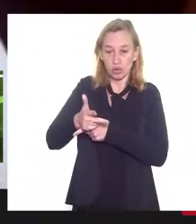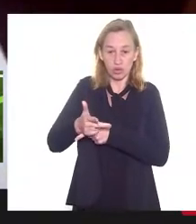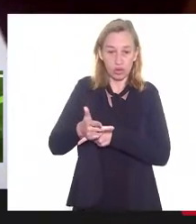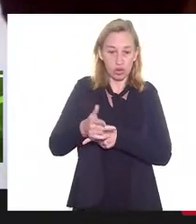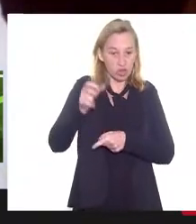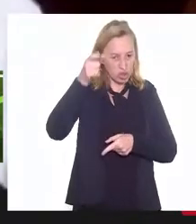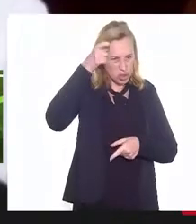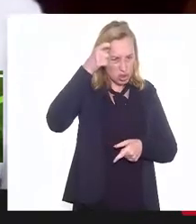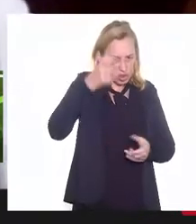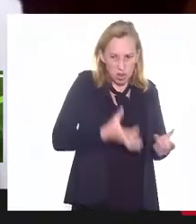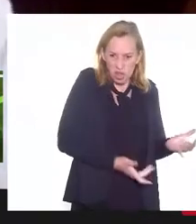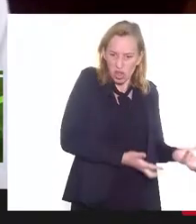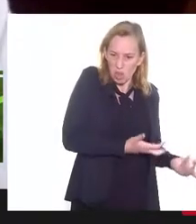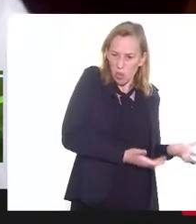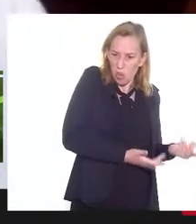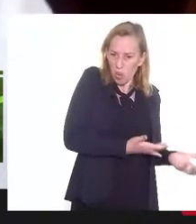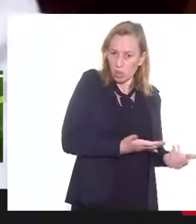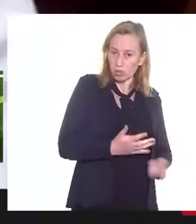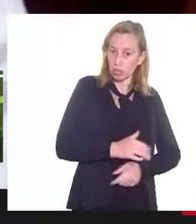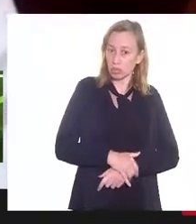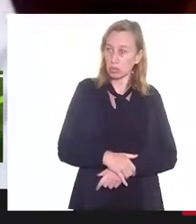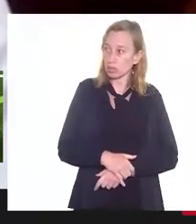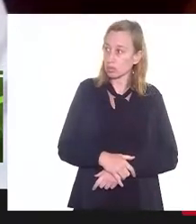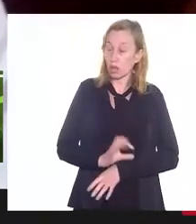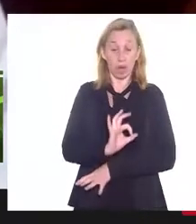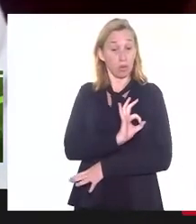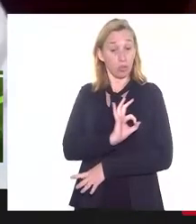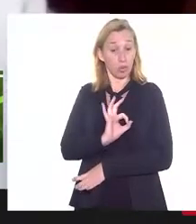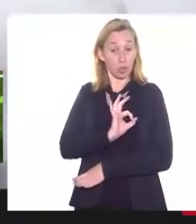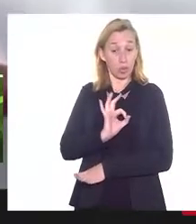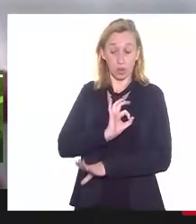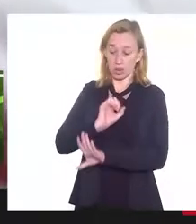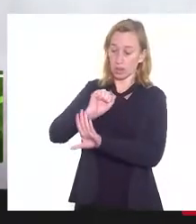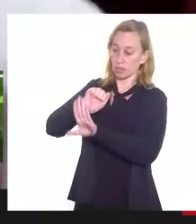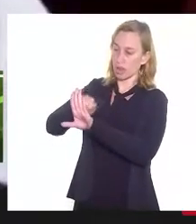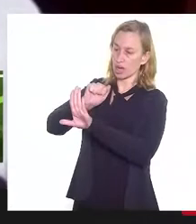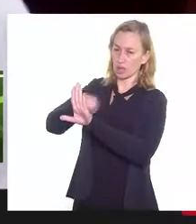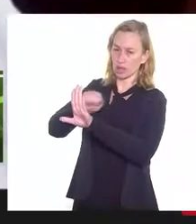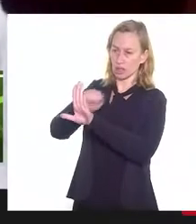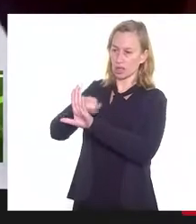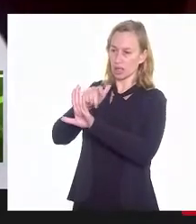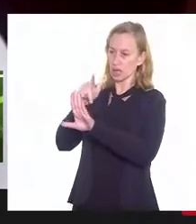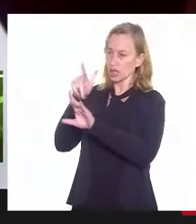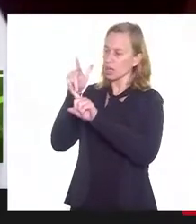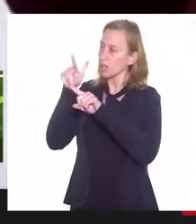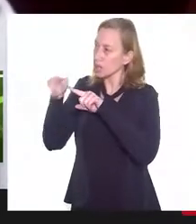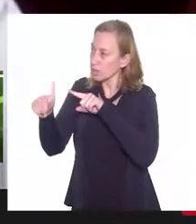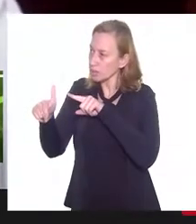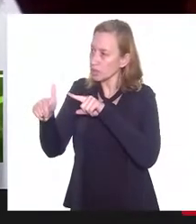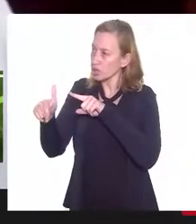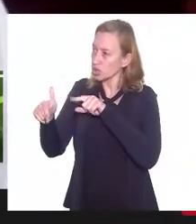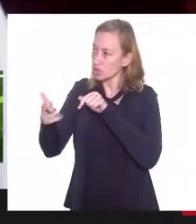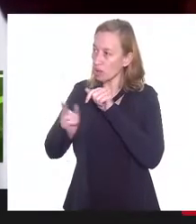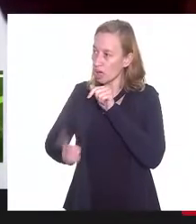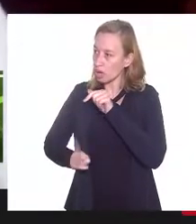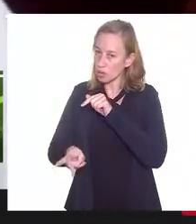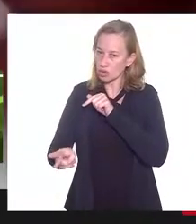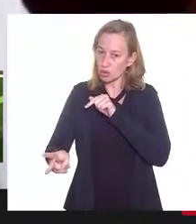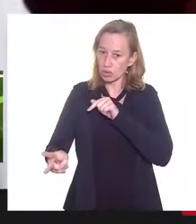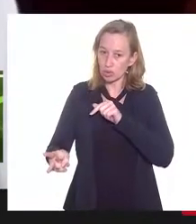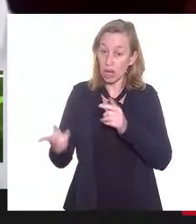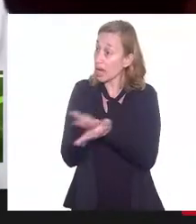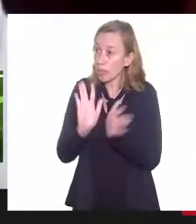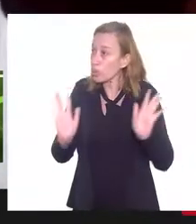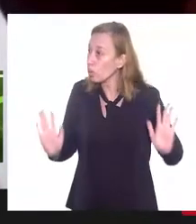demônios. Demônios, entendeu? E aí a polícia bateu na porta, impediu a continuidade,